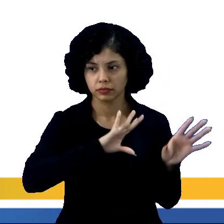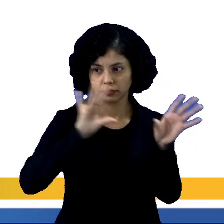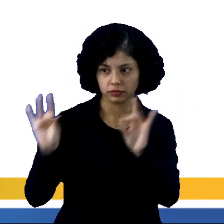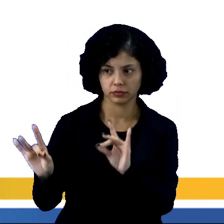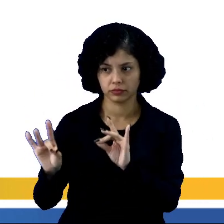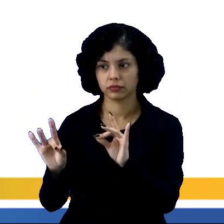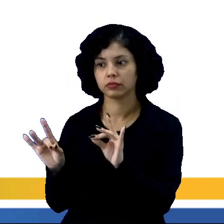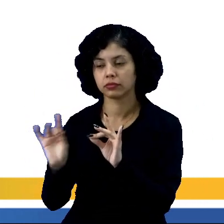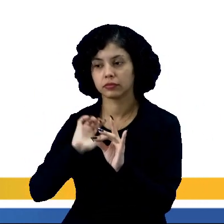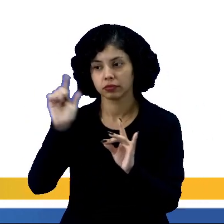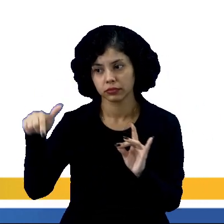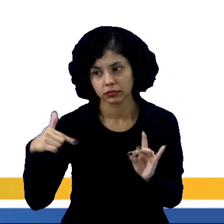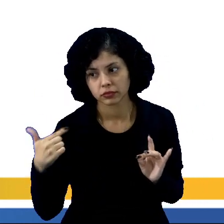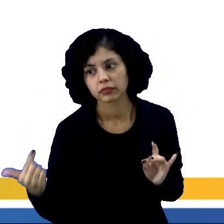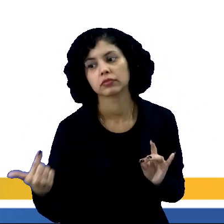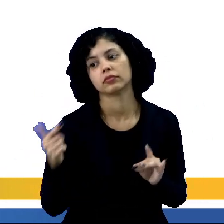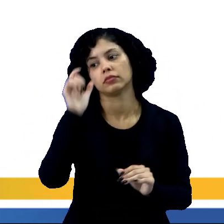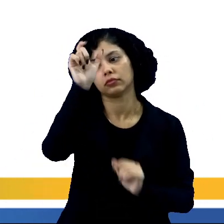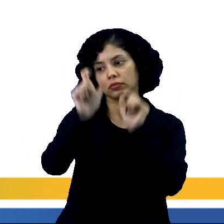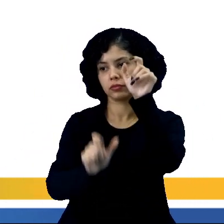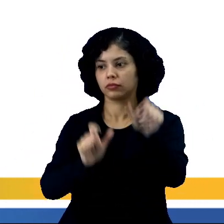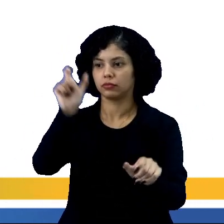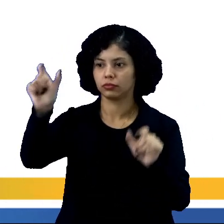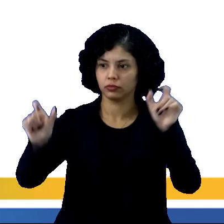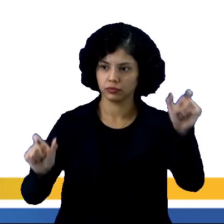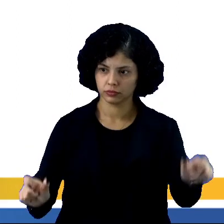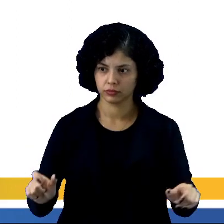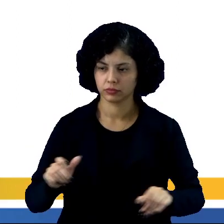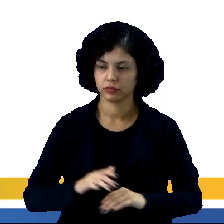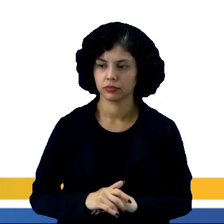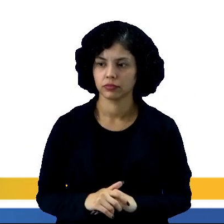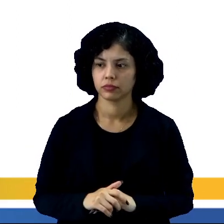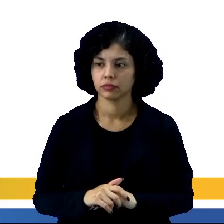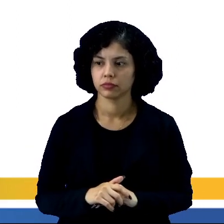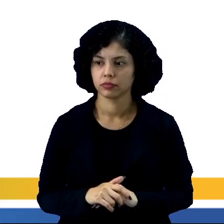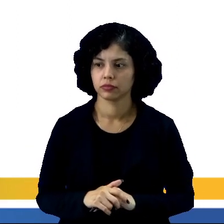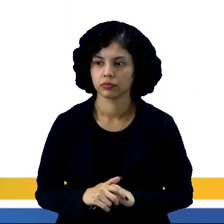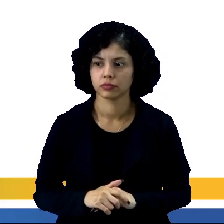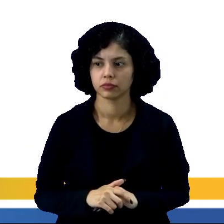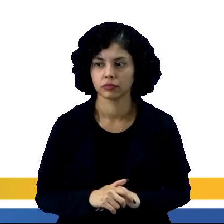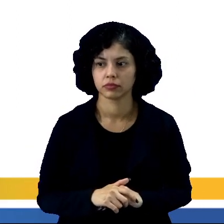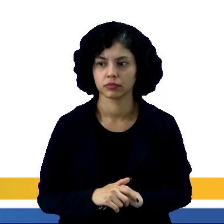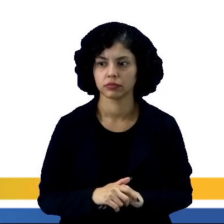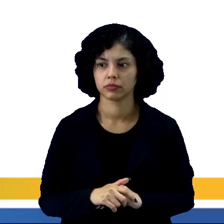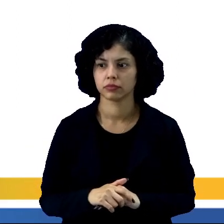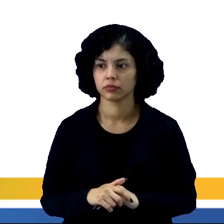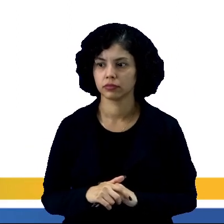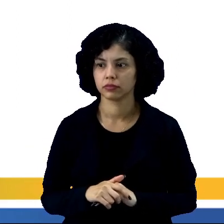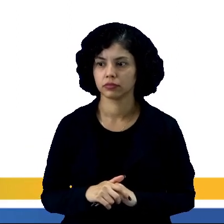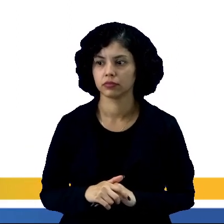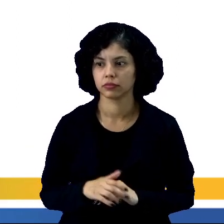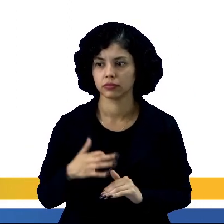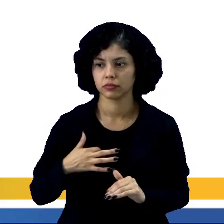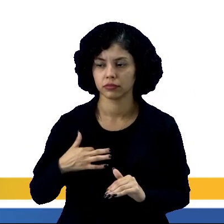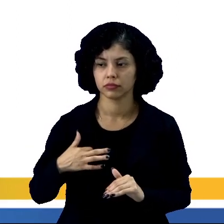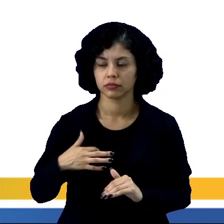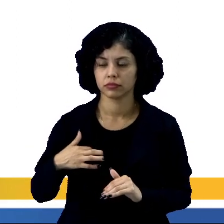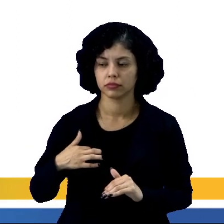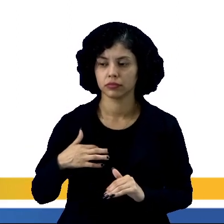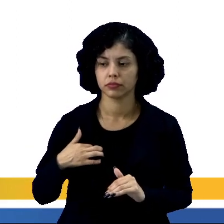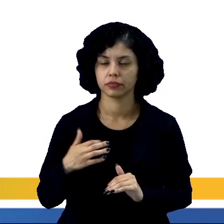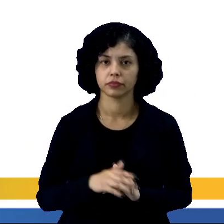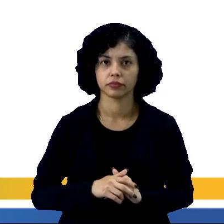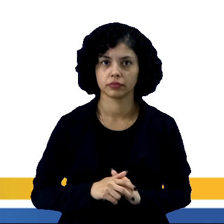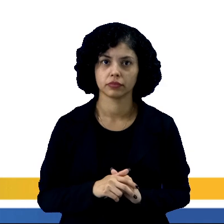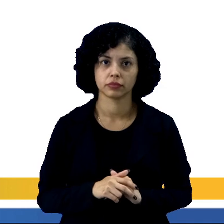Através, tá? Dos elementos fornecidos por outra pessoa ou pelo dramaturgo através